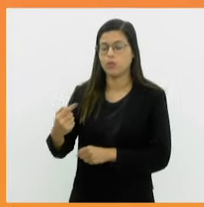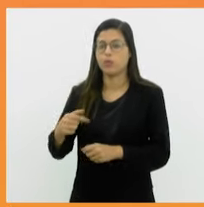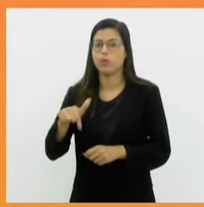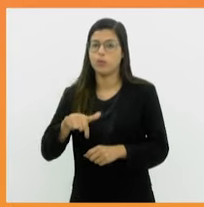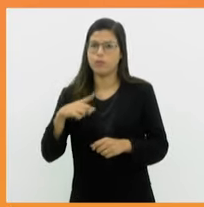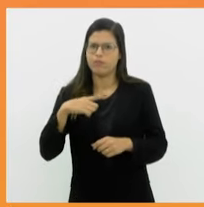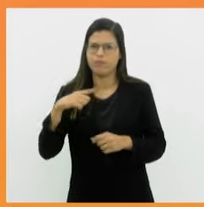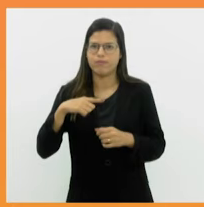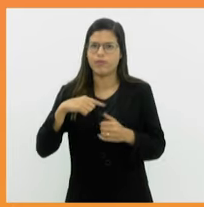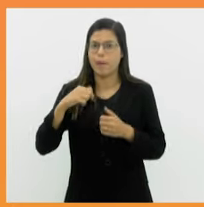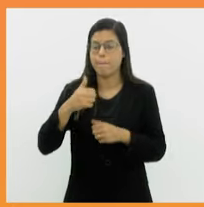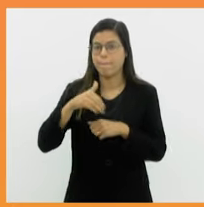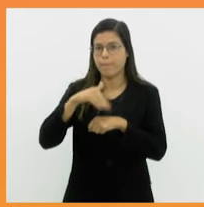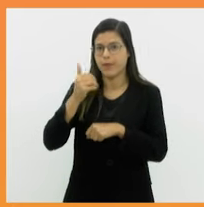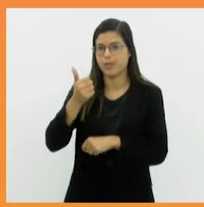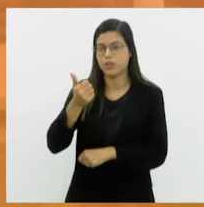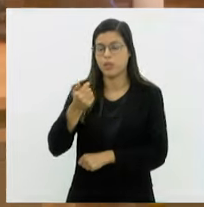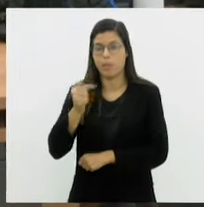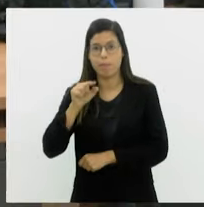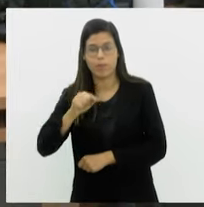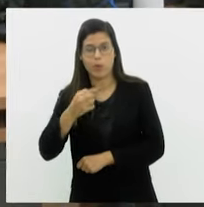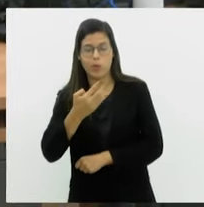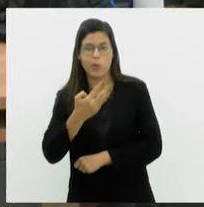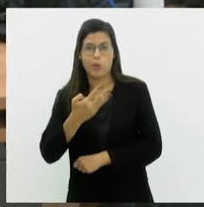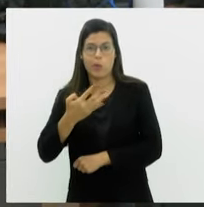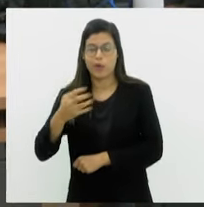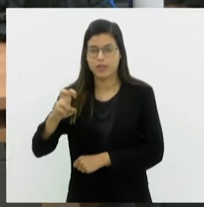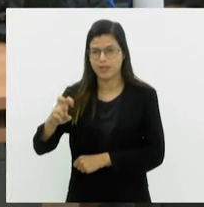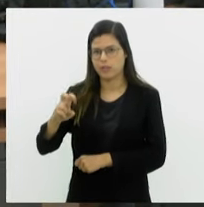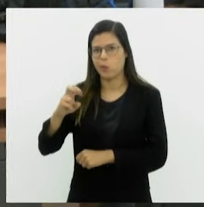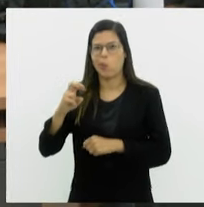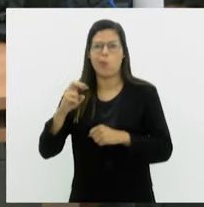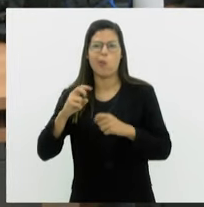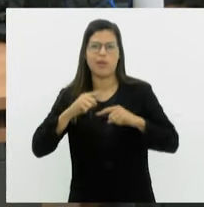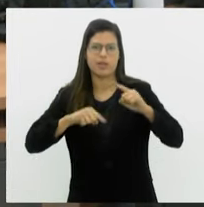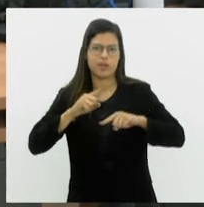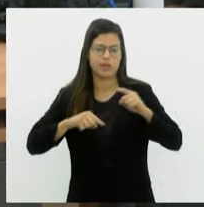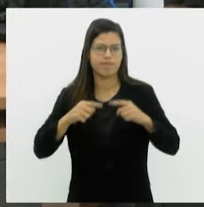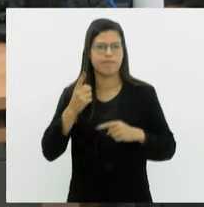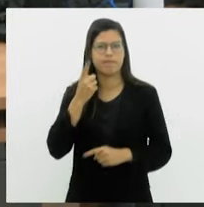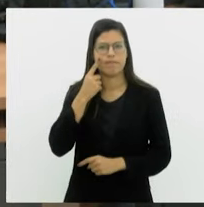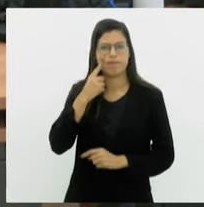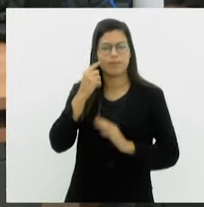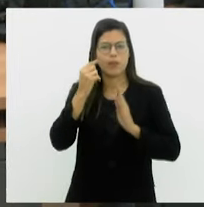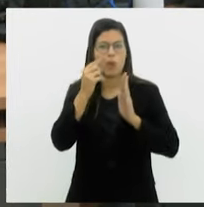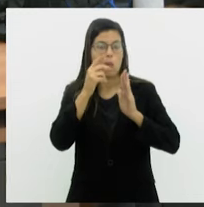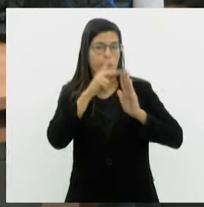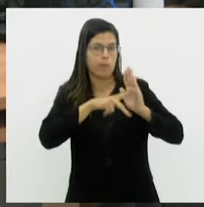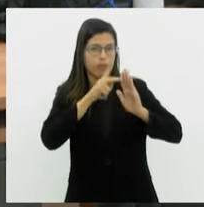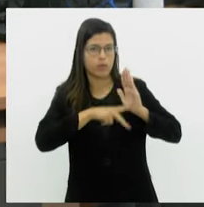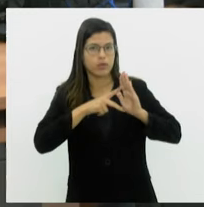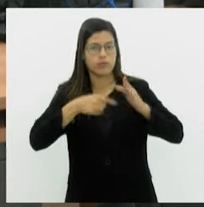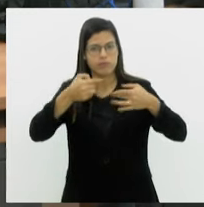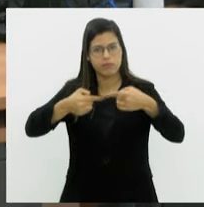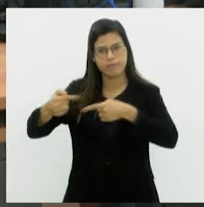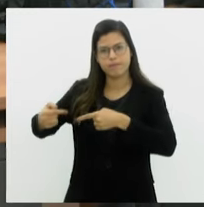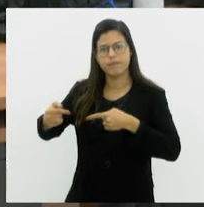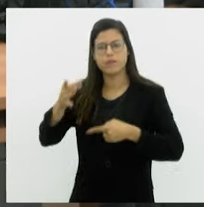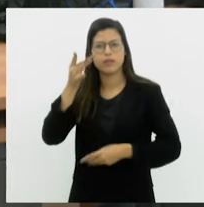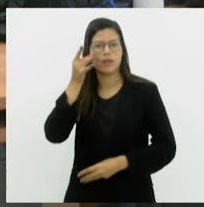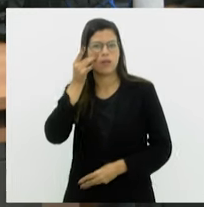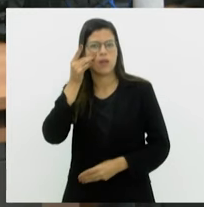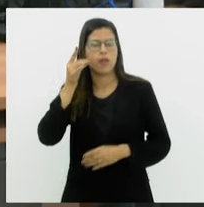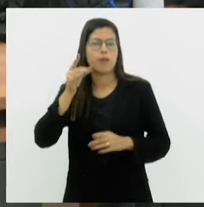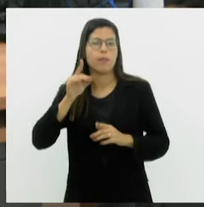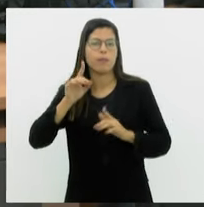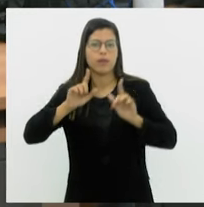45 mil itens. Veja agora os projetos que serão discutidos no plenário com transmissão ao vivo pela TV